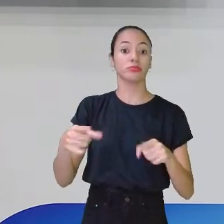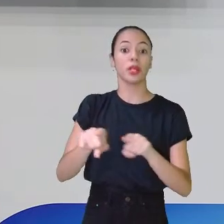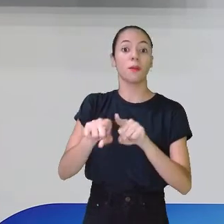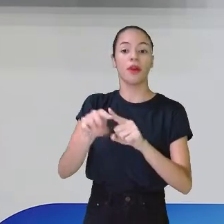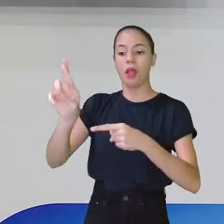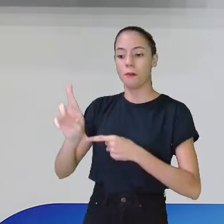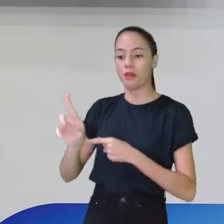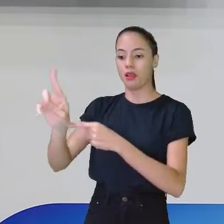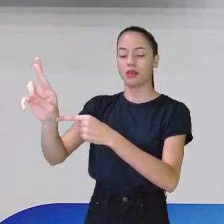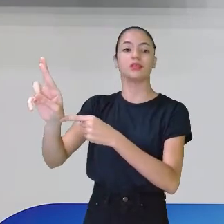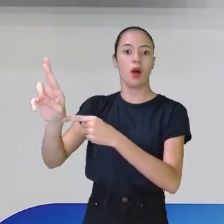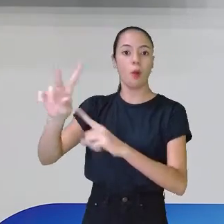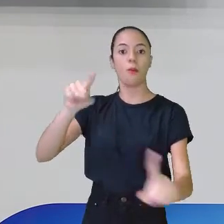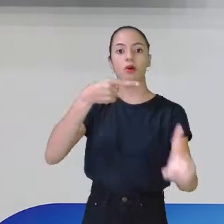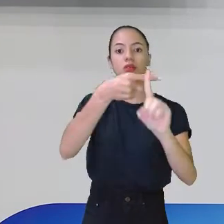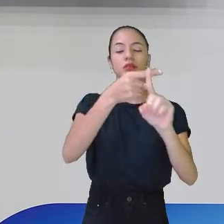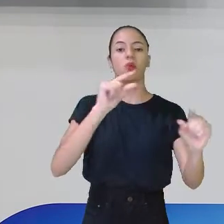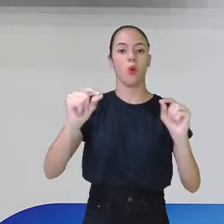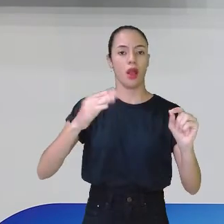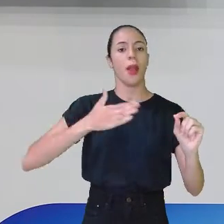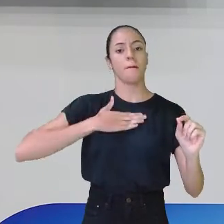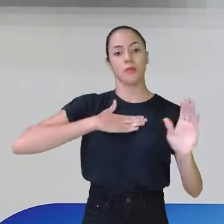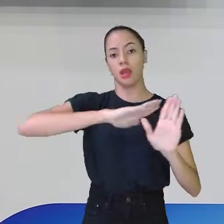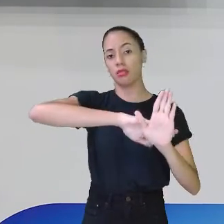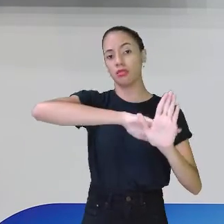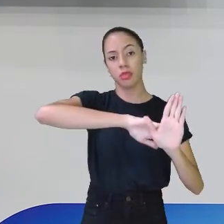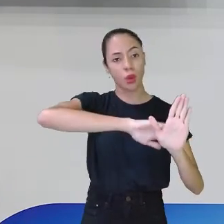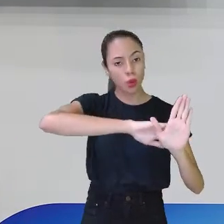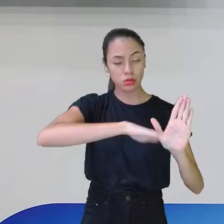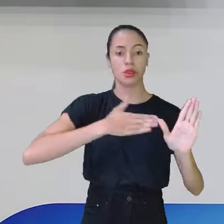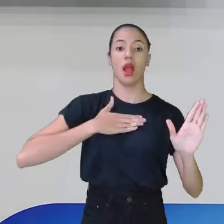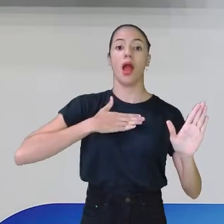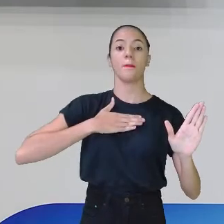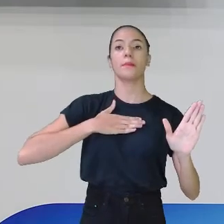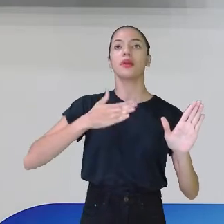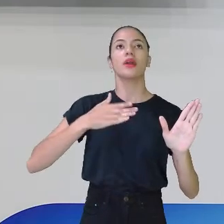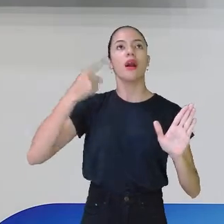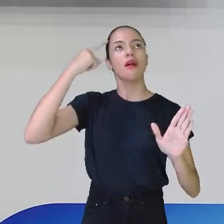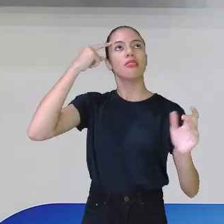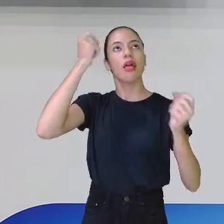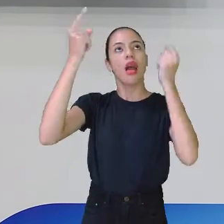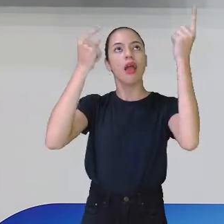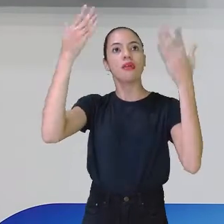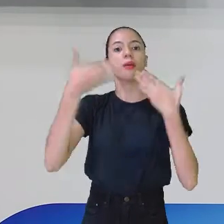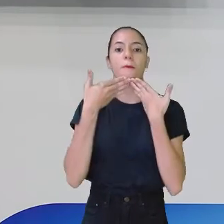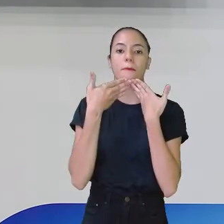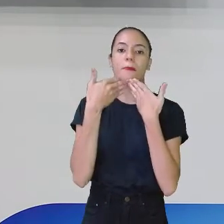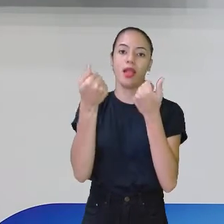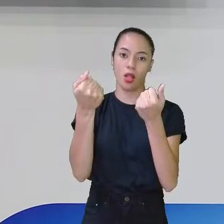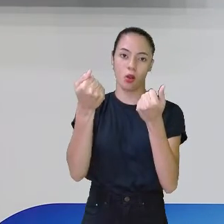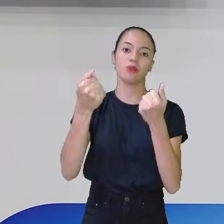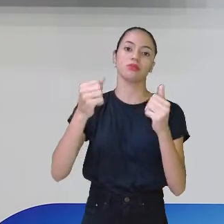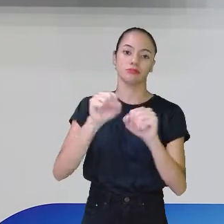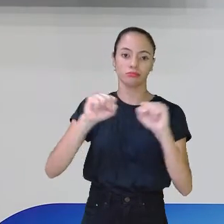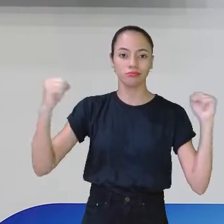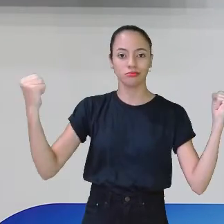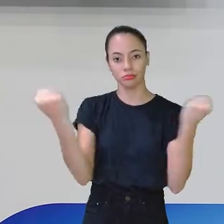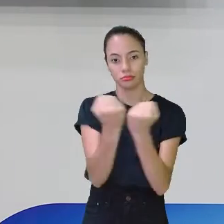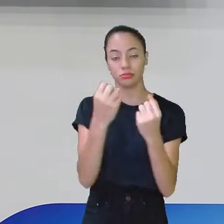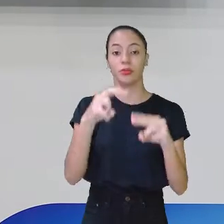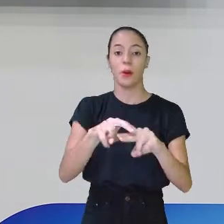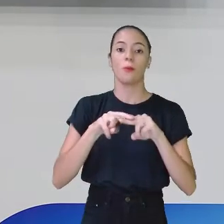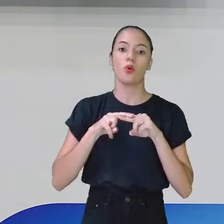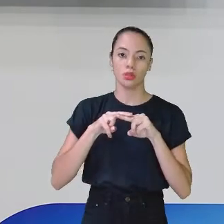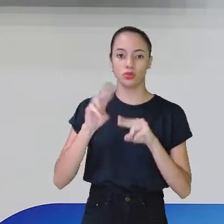melhor forma, né, as nossas ideias, o que a gente quer de melhor para a nossa sociedade. Então, por isso que vem aí